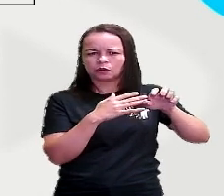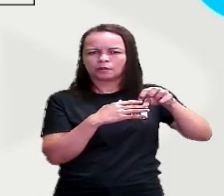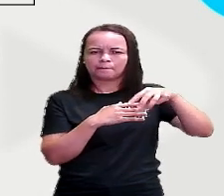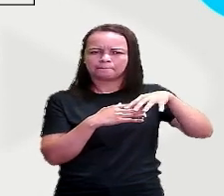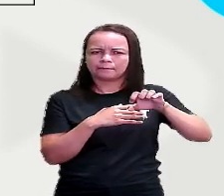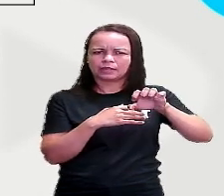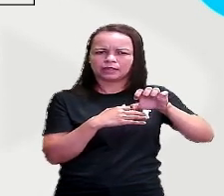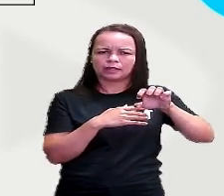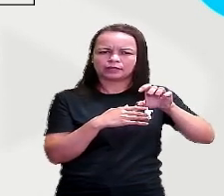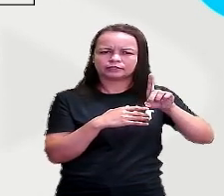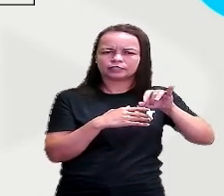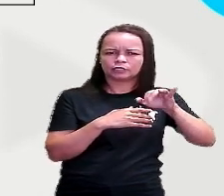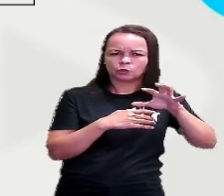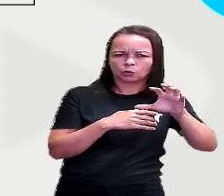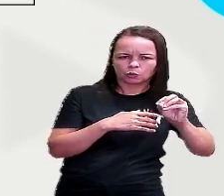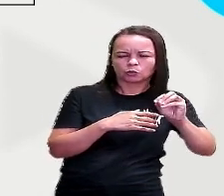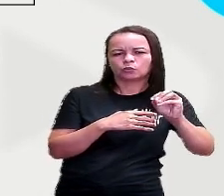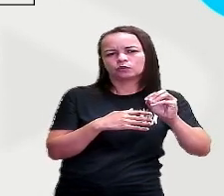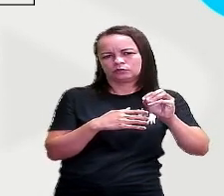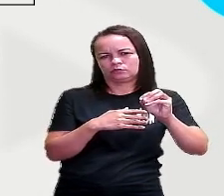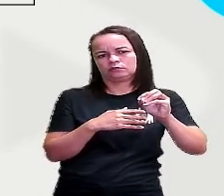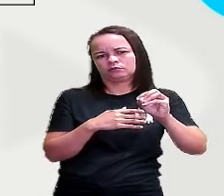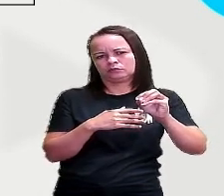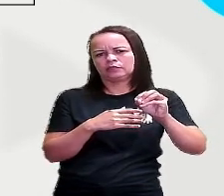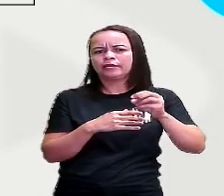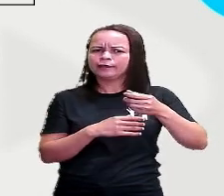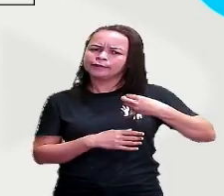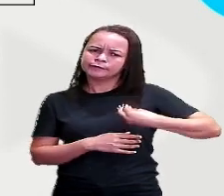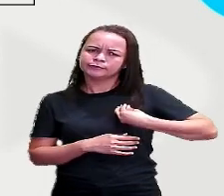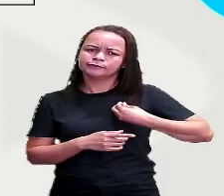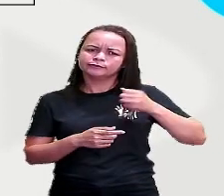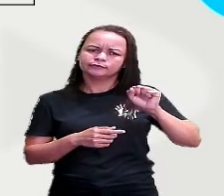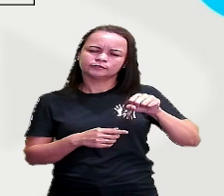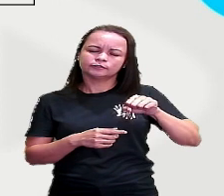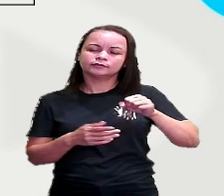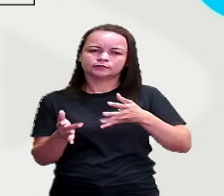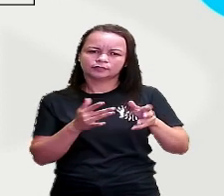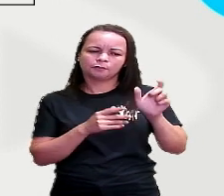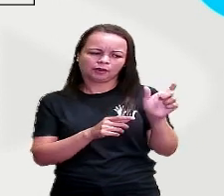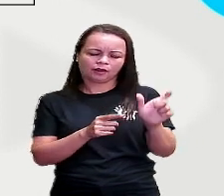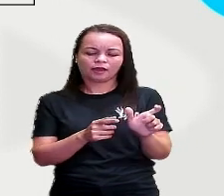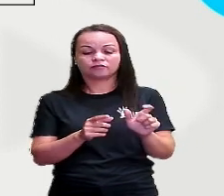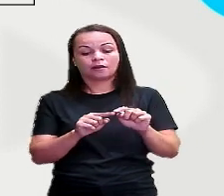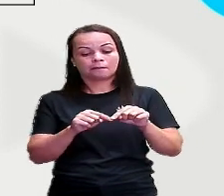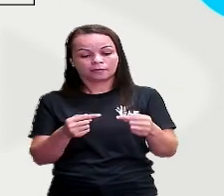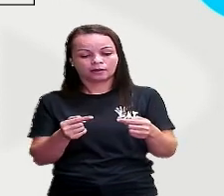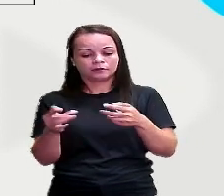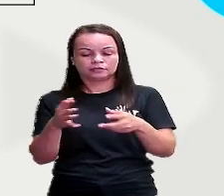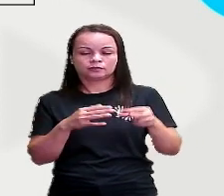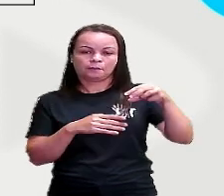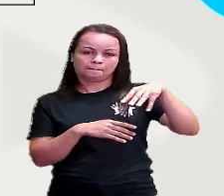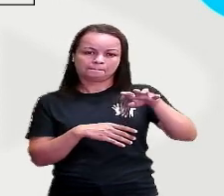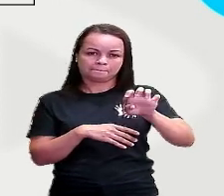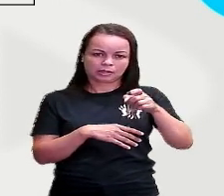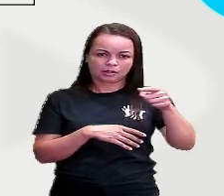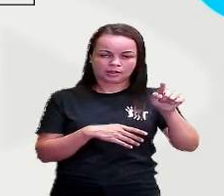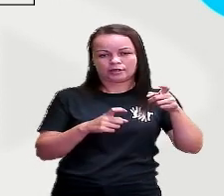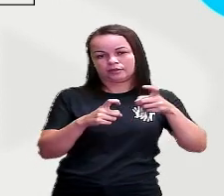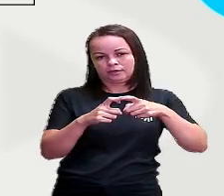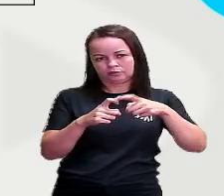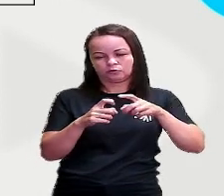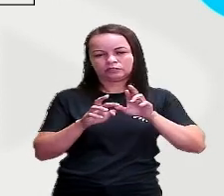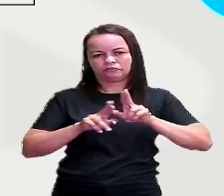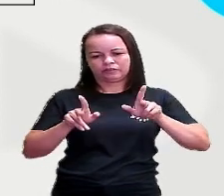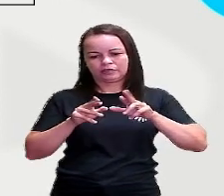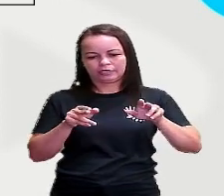existe. Por exemplo, eu medico o paciente, né? Então, o médico ele vai estar passando a medicação para você, então ele está medicando